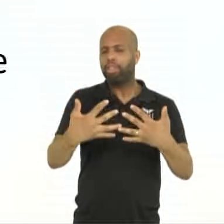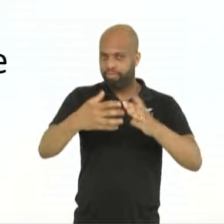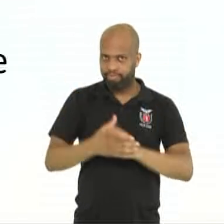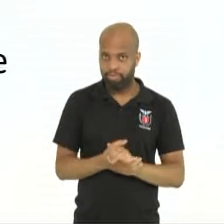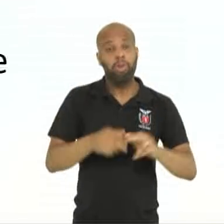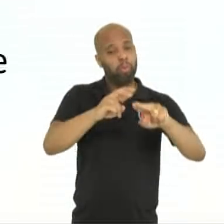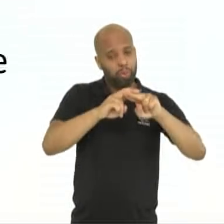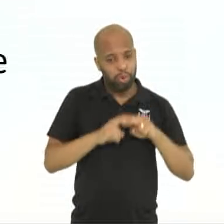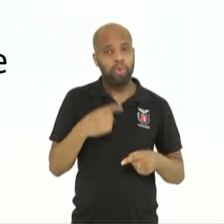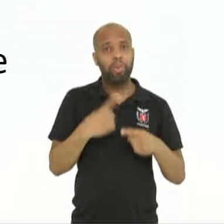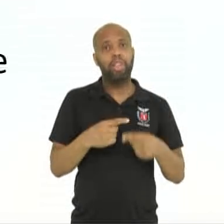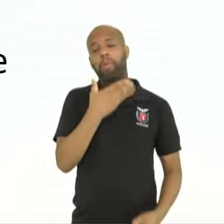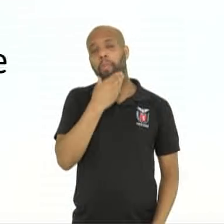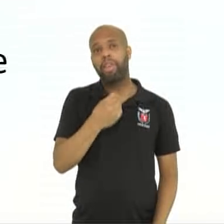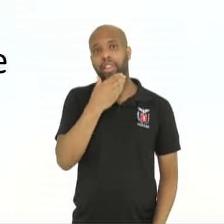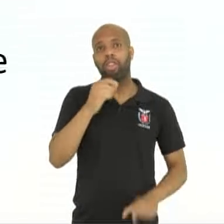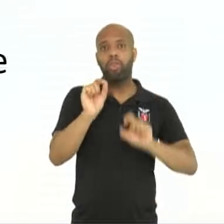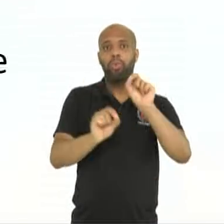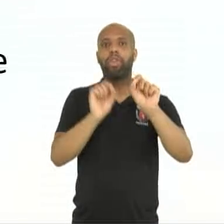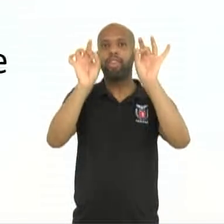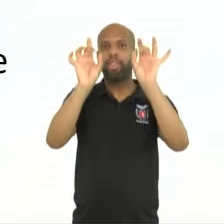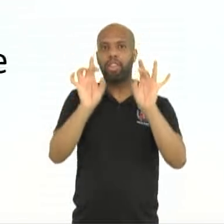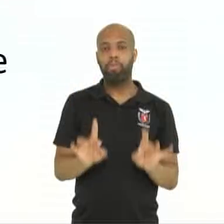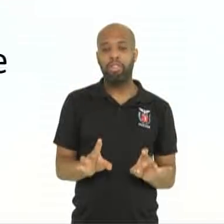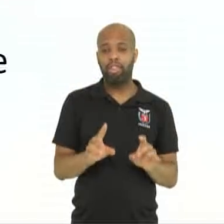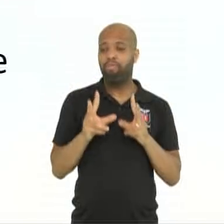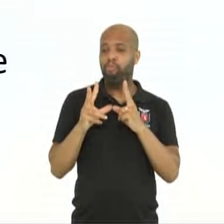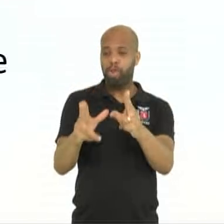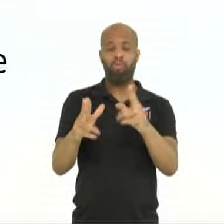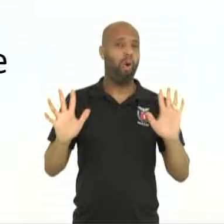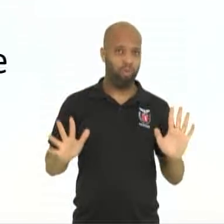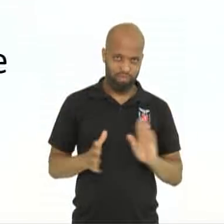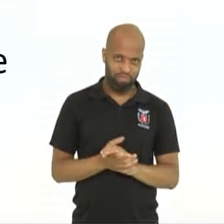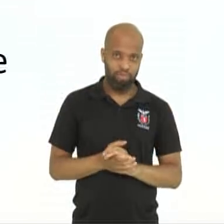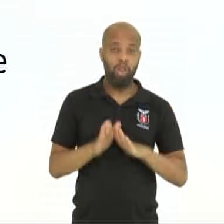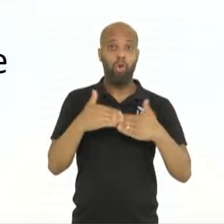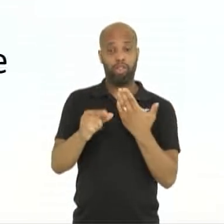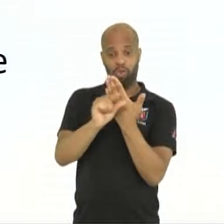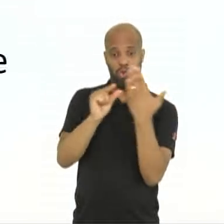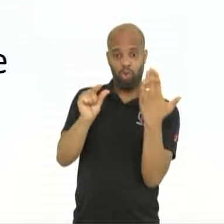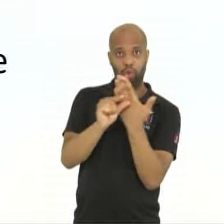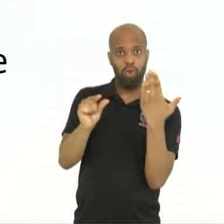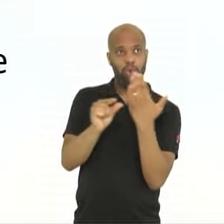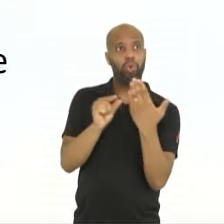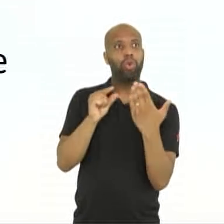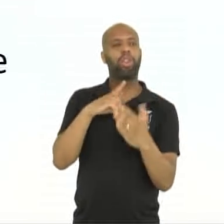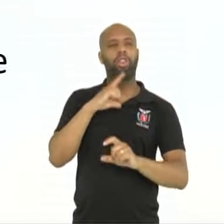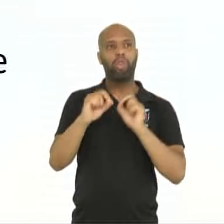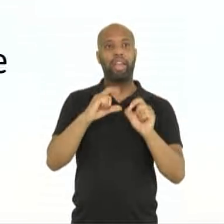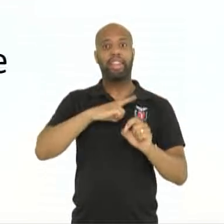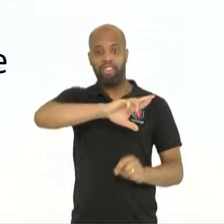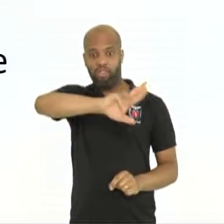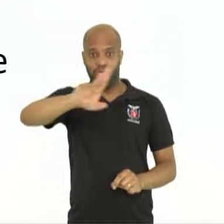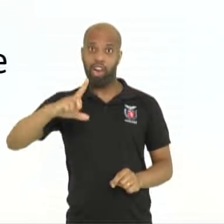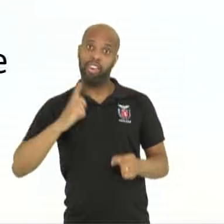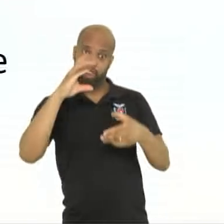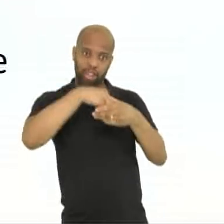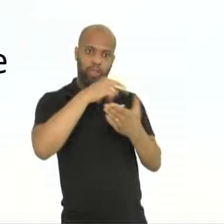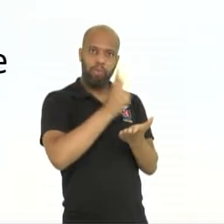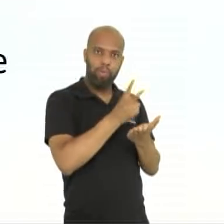isso. Ele é um menino especialmente comum. Ziraldo é muitos em um só: